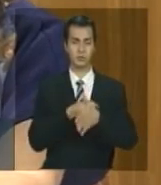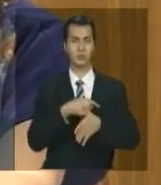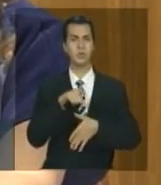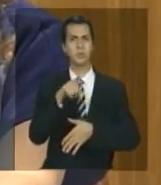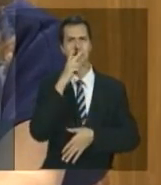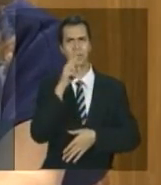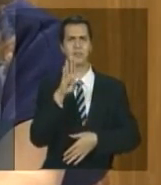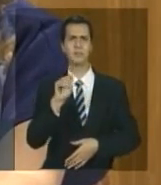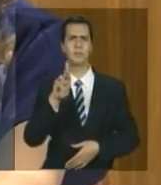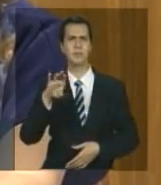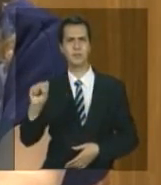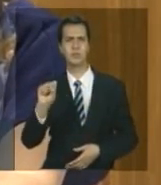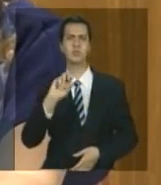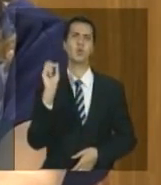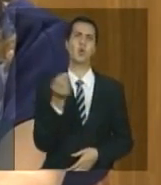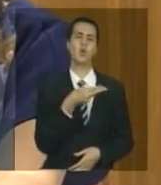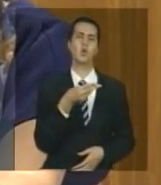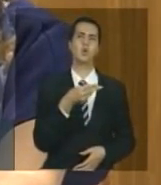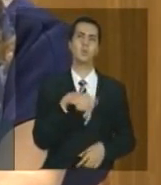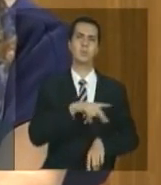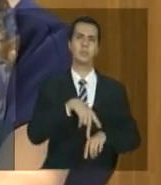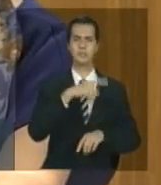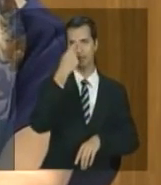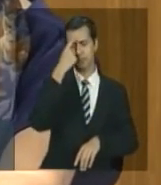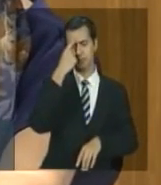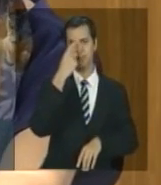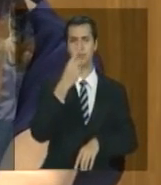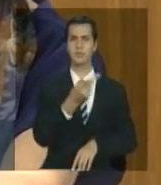ou a bilateral, Sérgio.